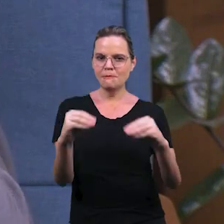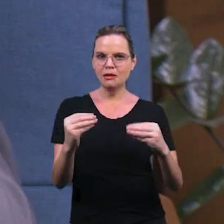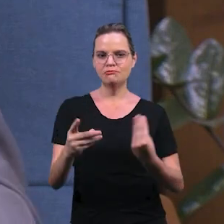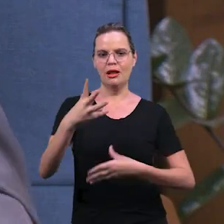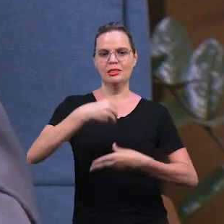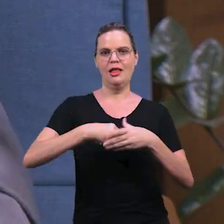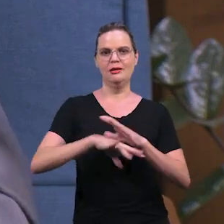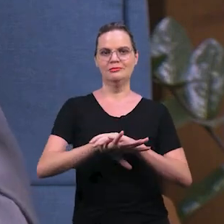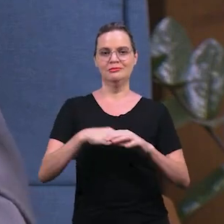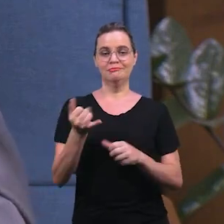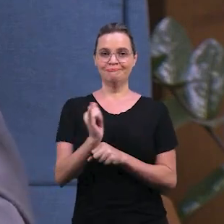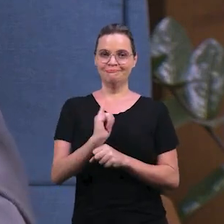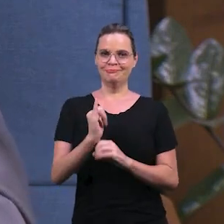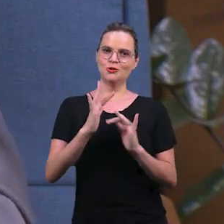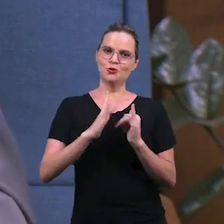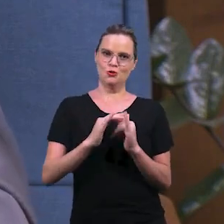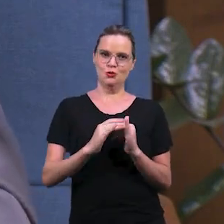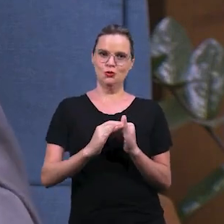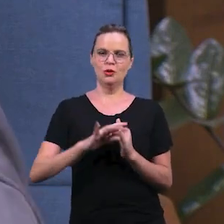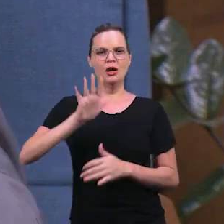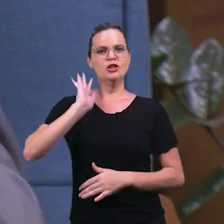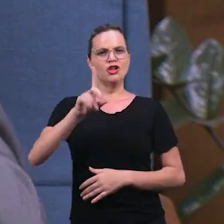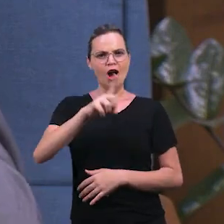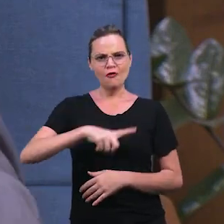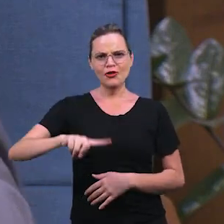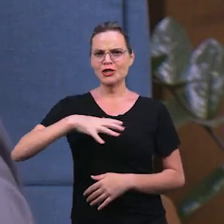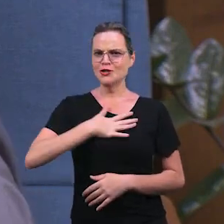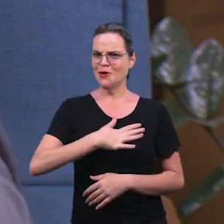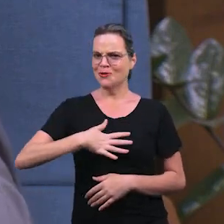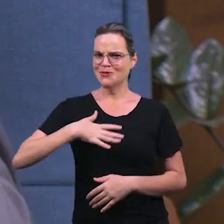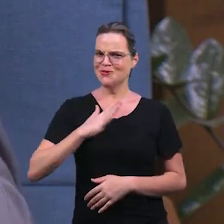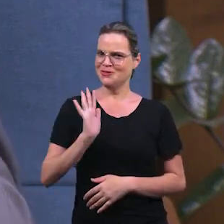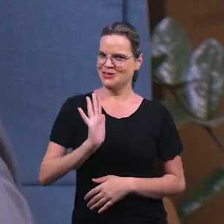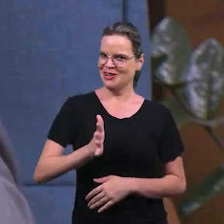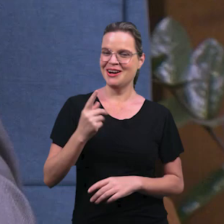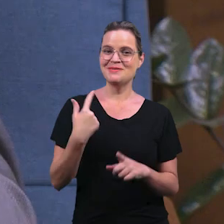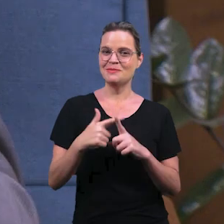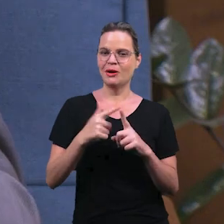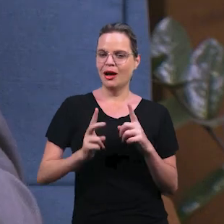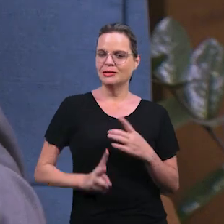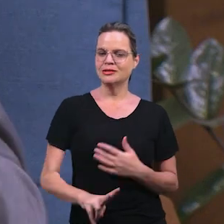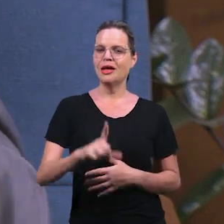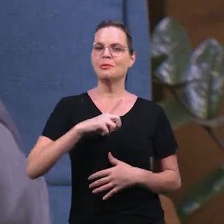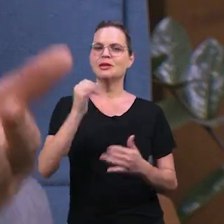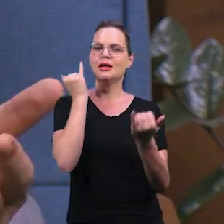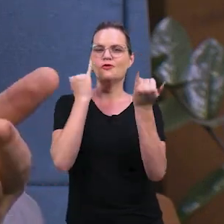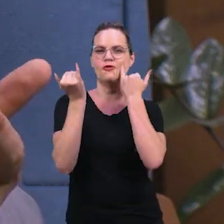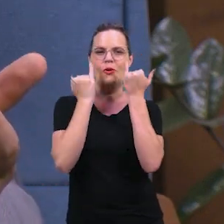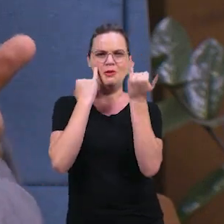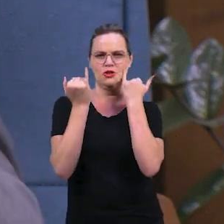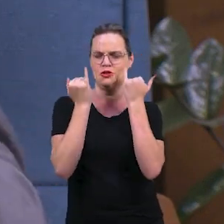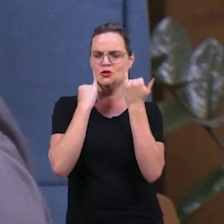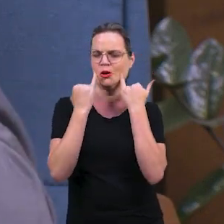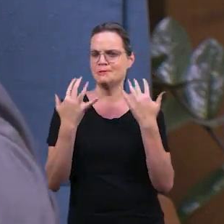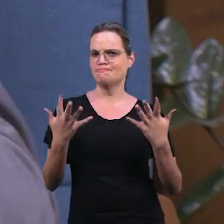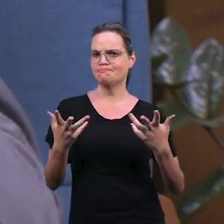colocado sempre ali no nosso canal no YouTube e que já caiu no gosto de todo mundo, porque você tem